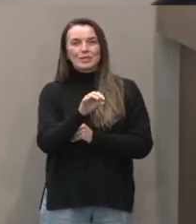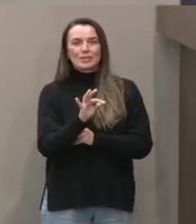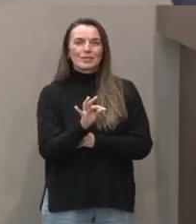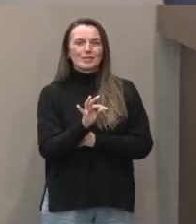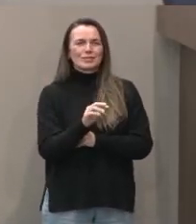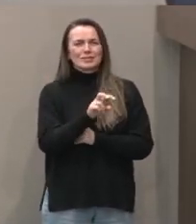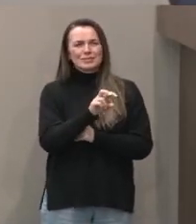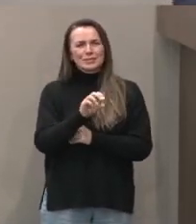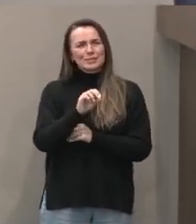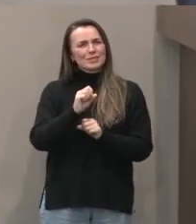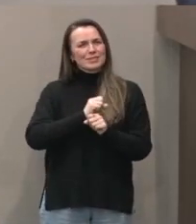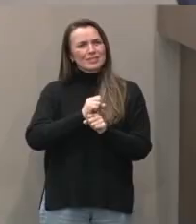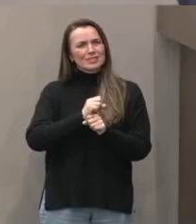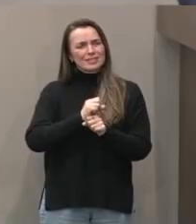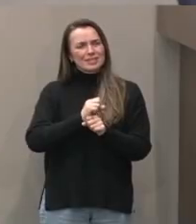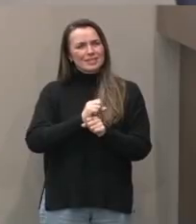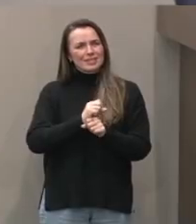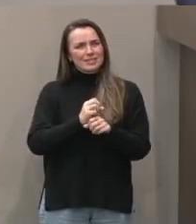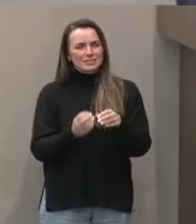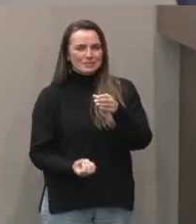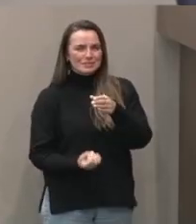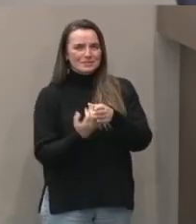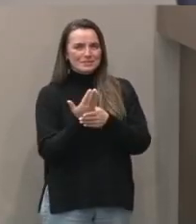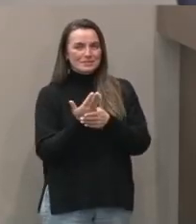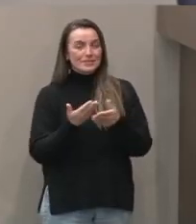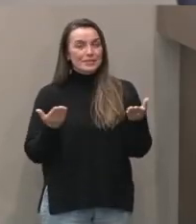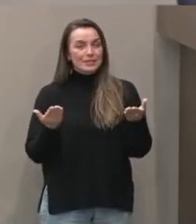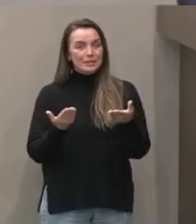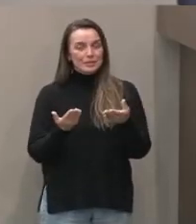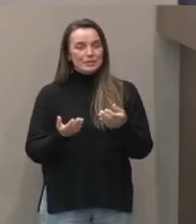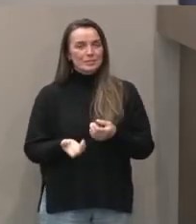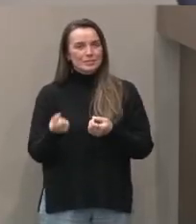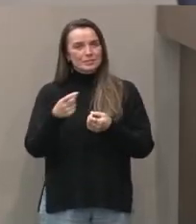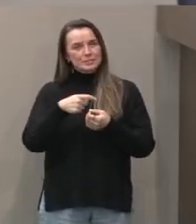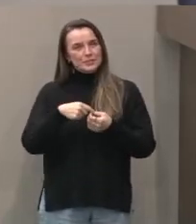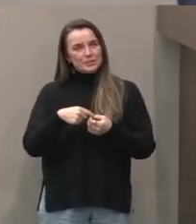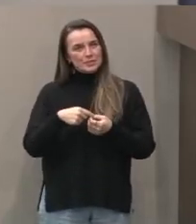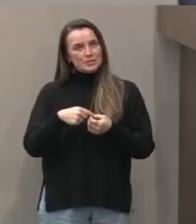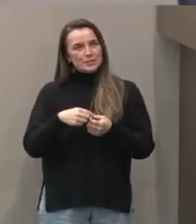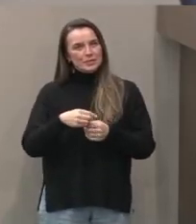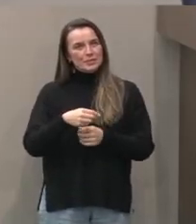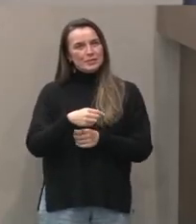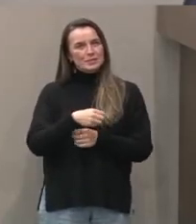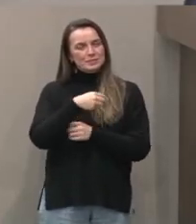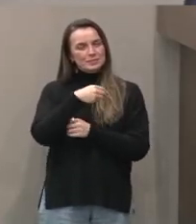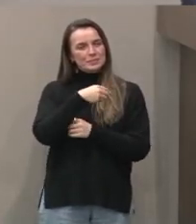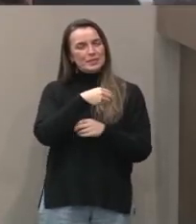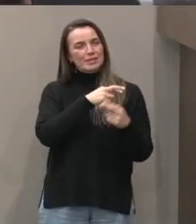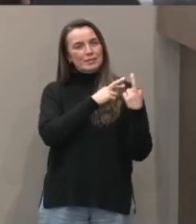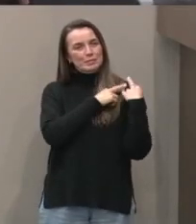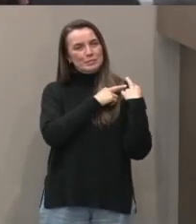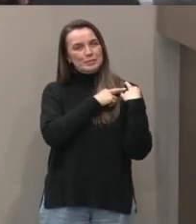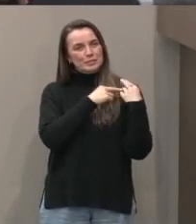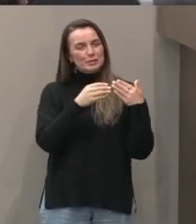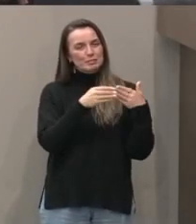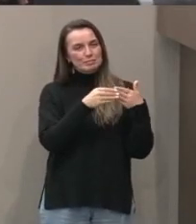dos 50 anos de fundação. Agora devolvo os trabalhos para a mestre de cerimônias, a Bruna.